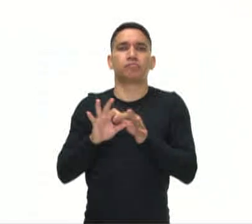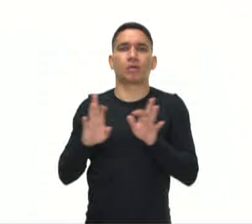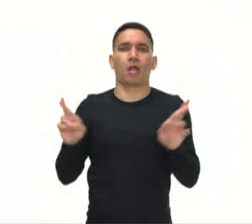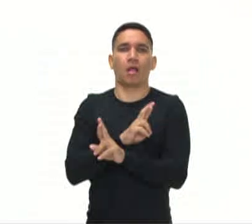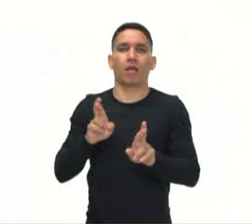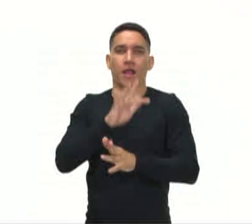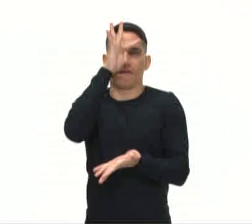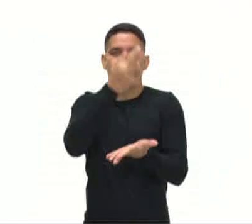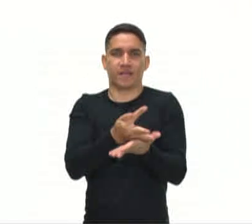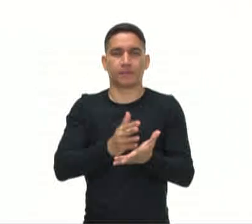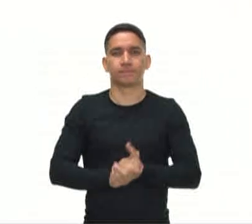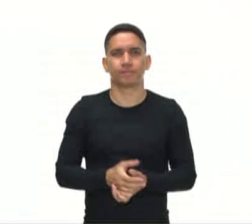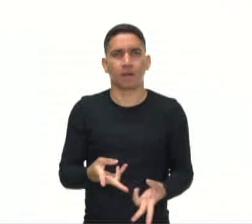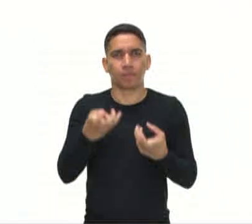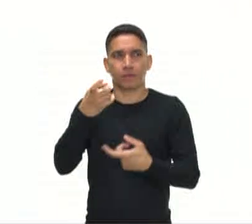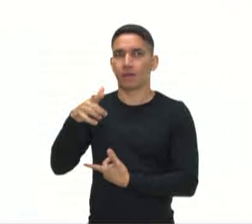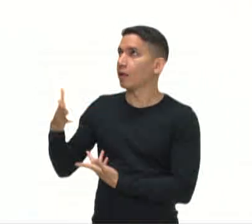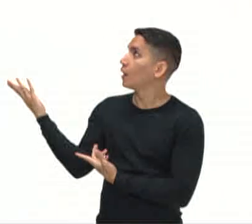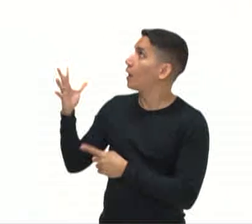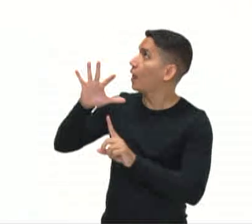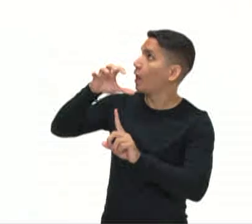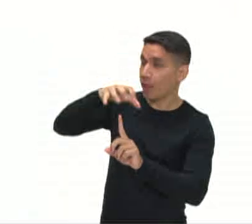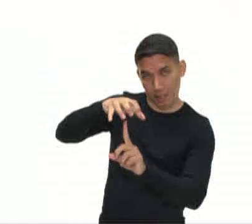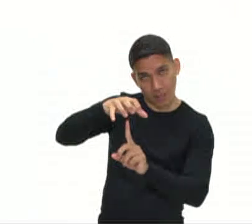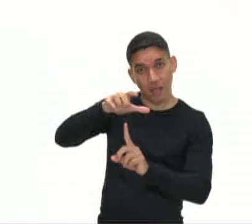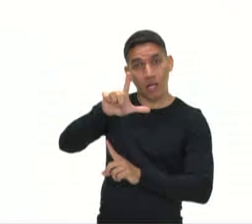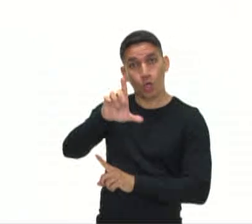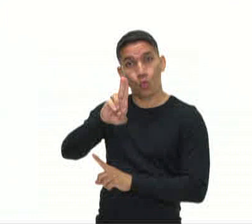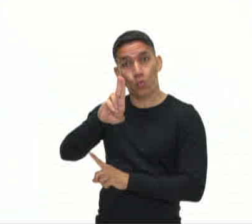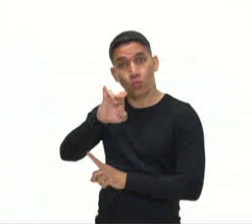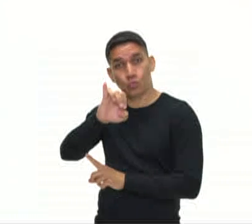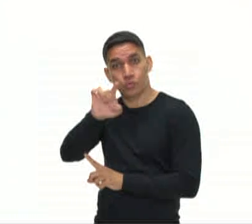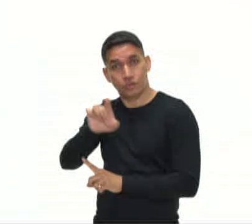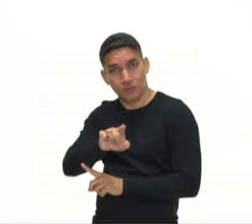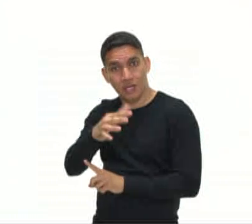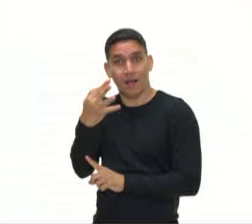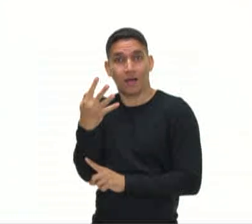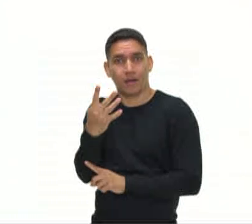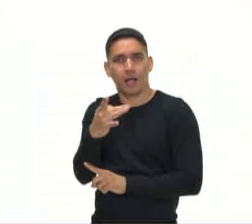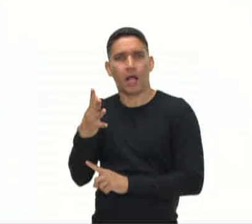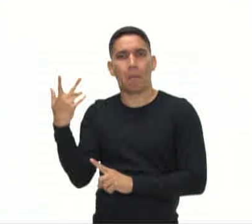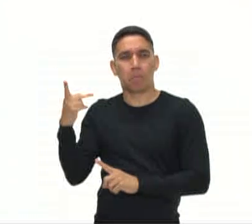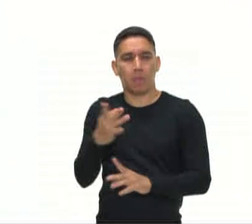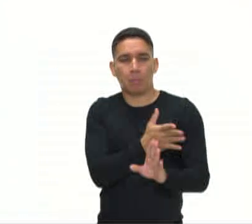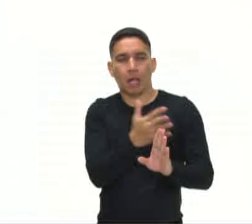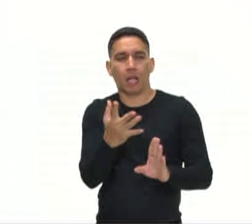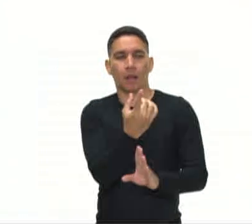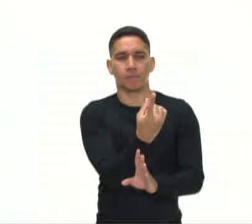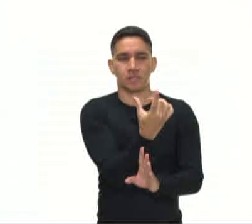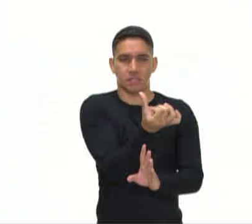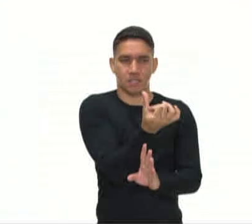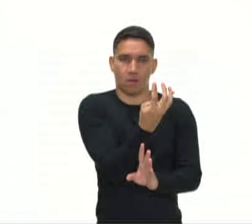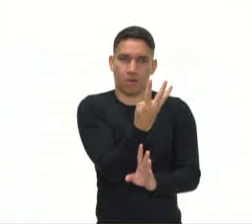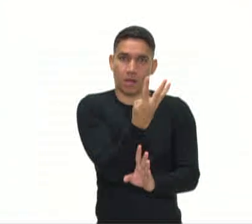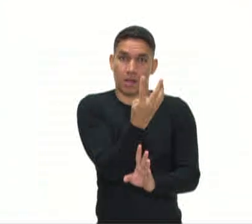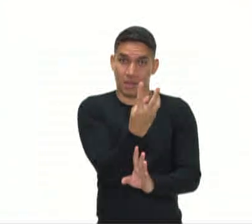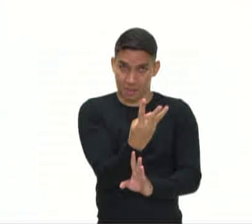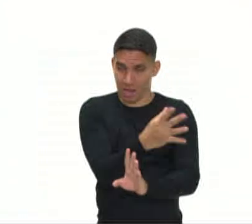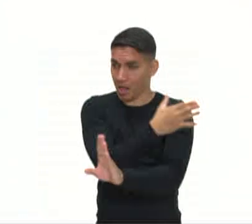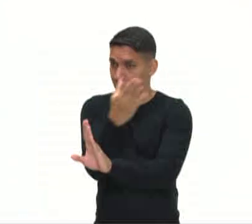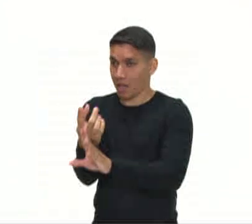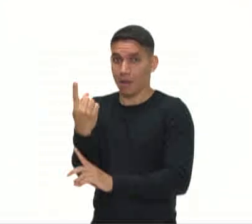no Luís XIV, chamado Rei Sol, né? Ele reinou de 1643 a